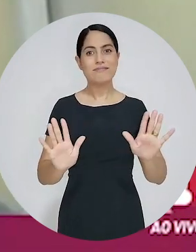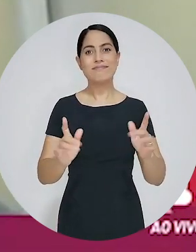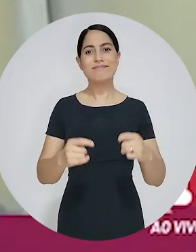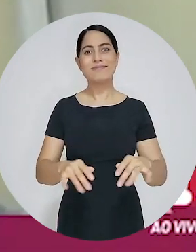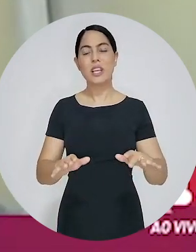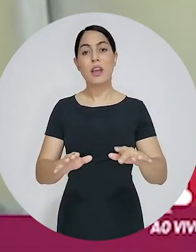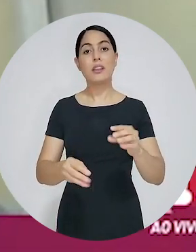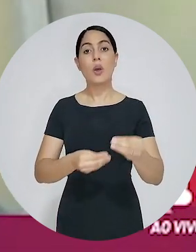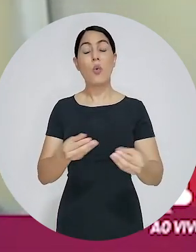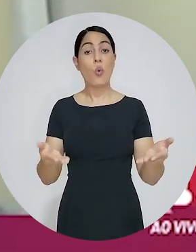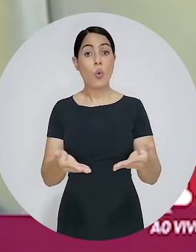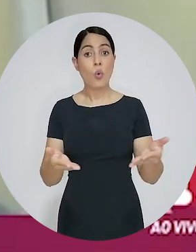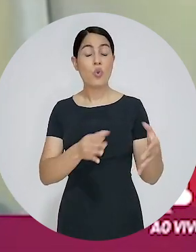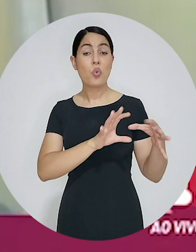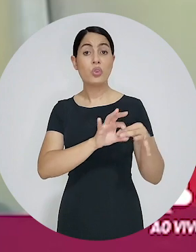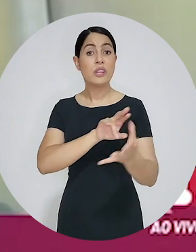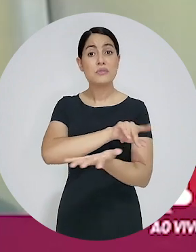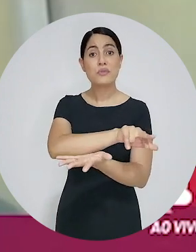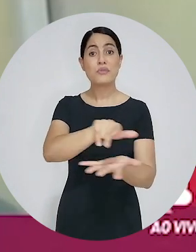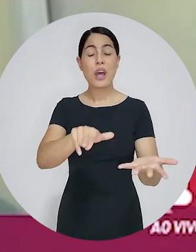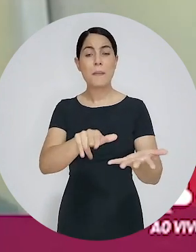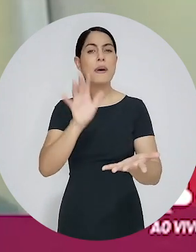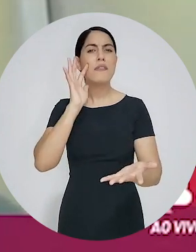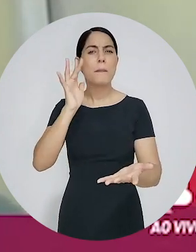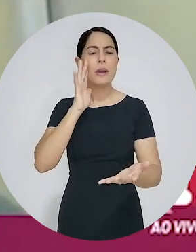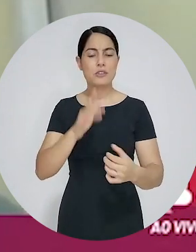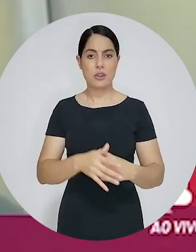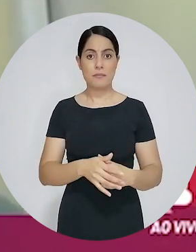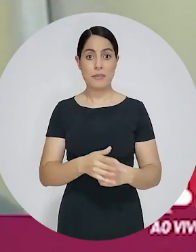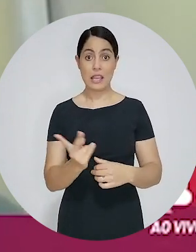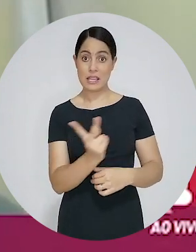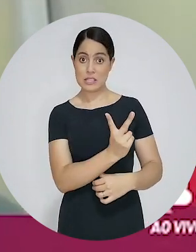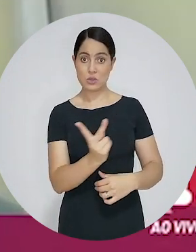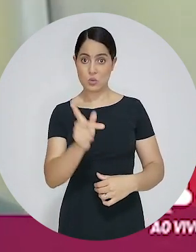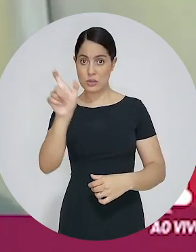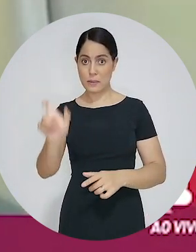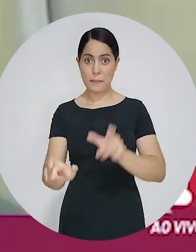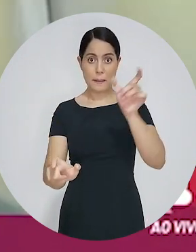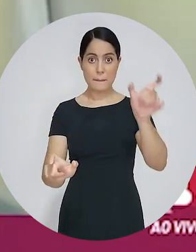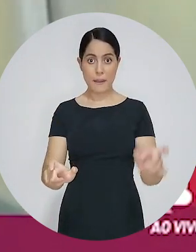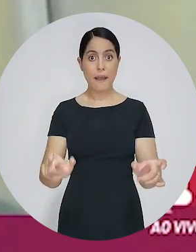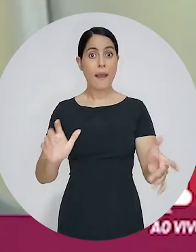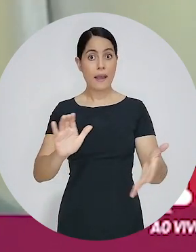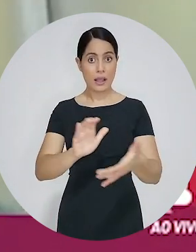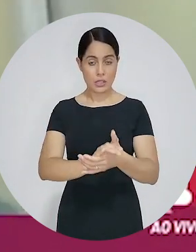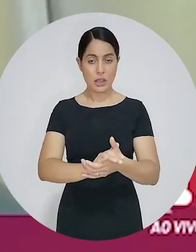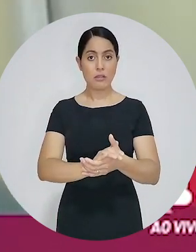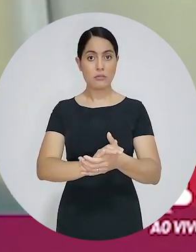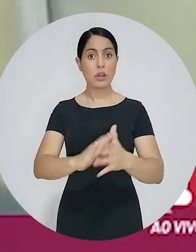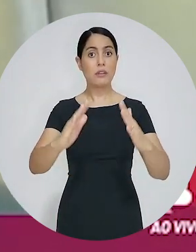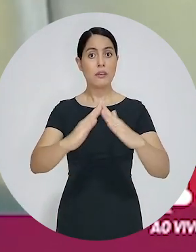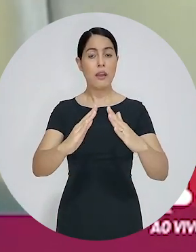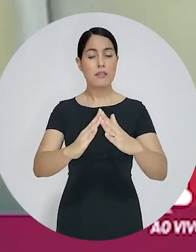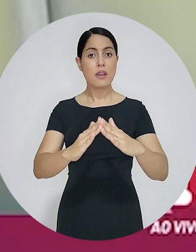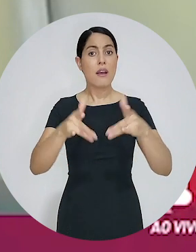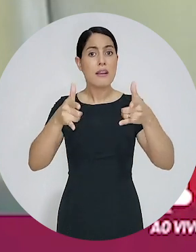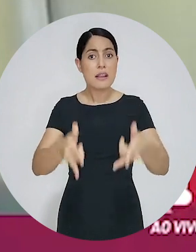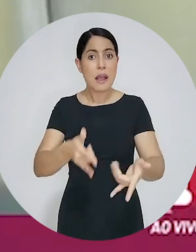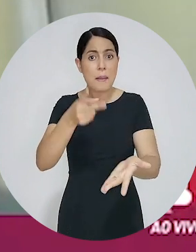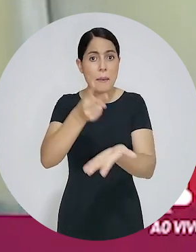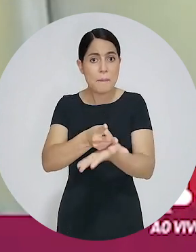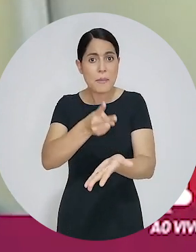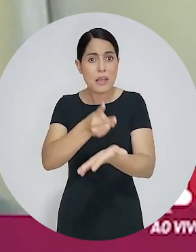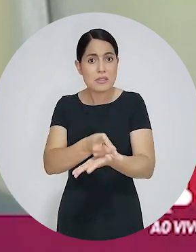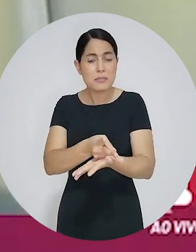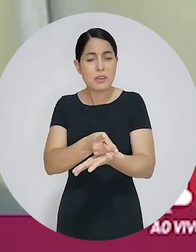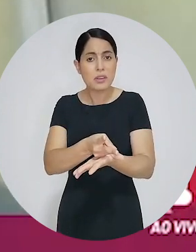transportando esse raciocínio para esse casal que continua morando sob o mesmo teto e ainda dividindo, entre aspas, a mesma